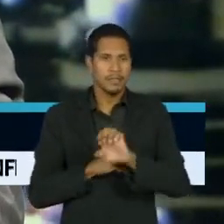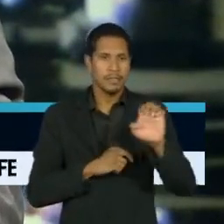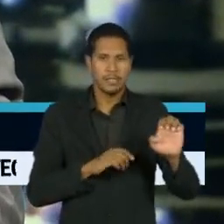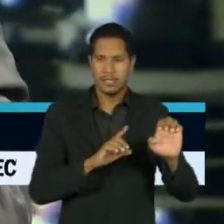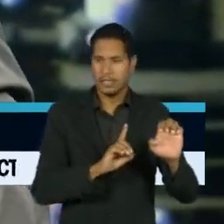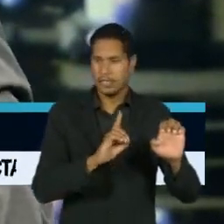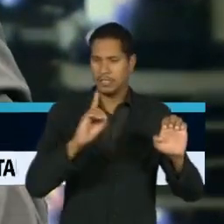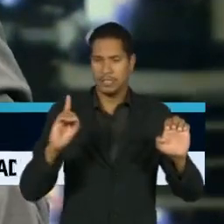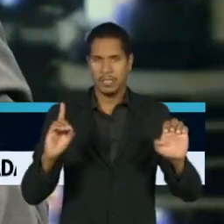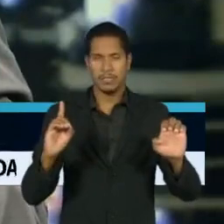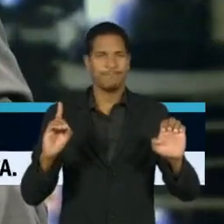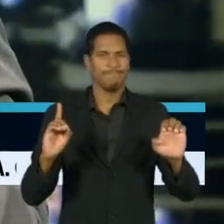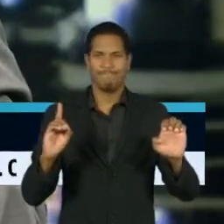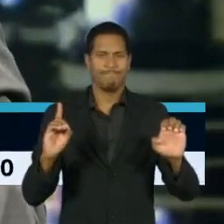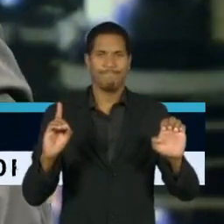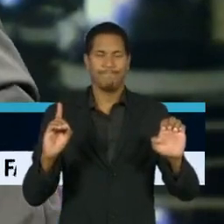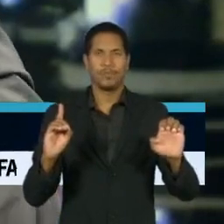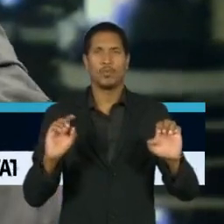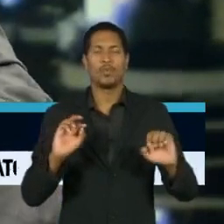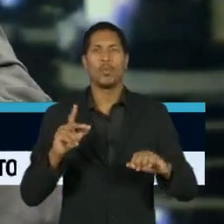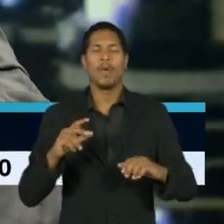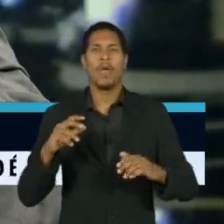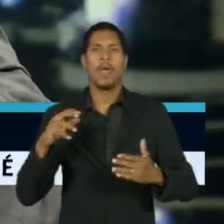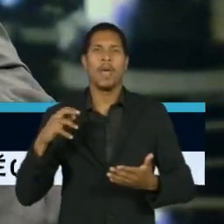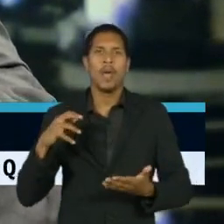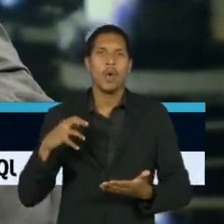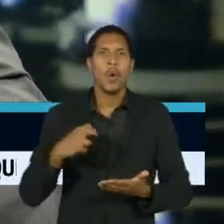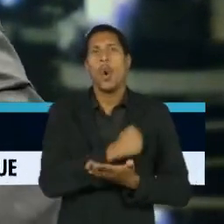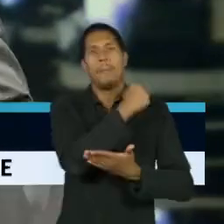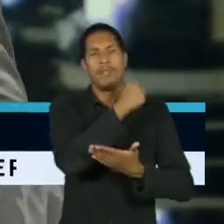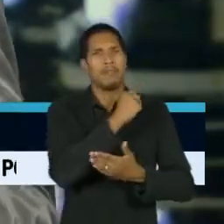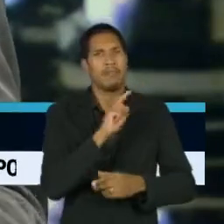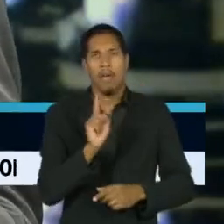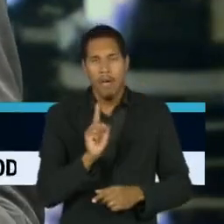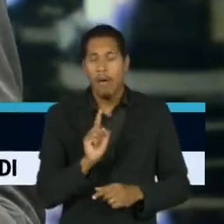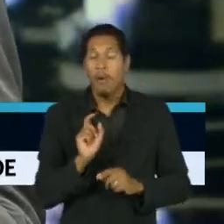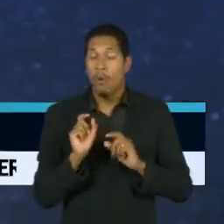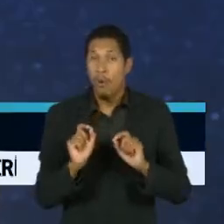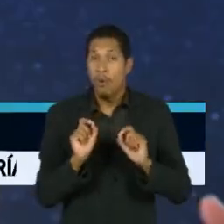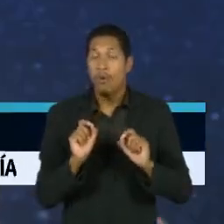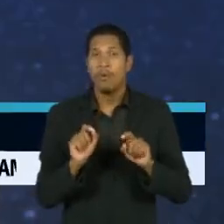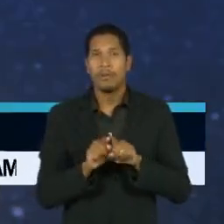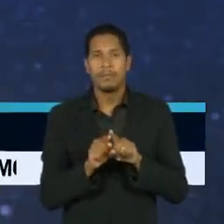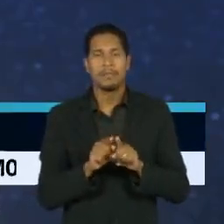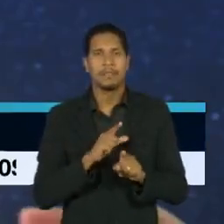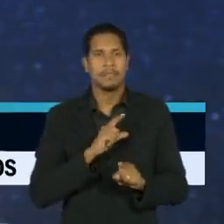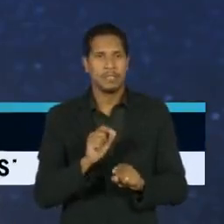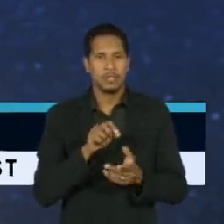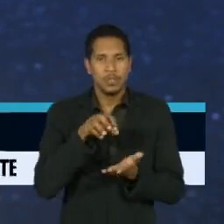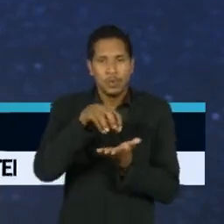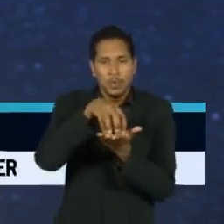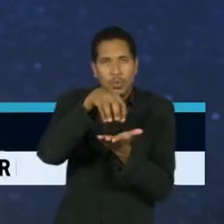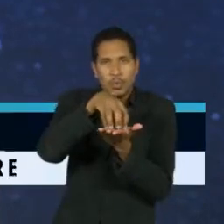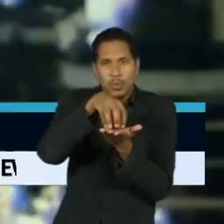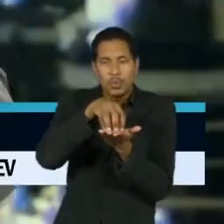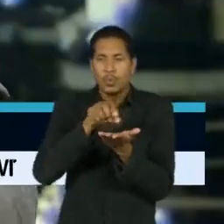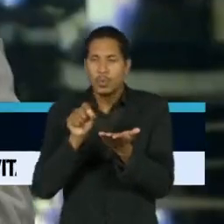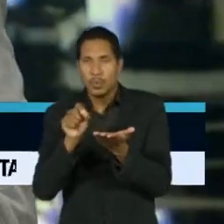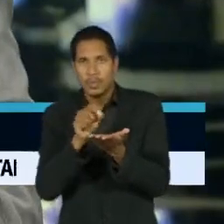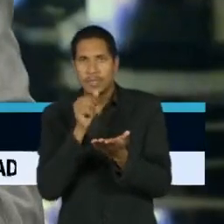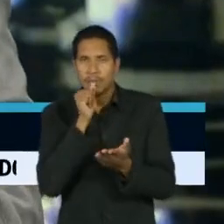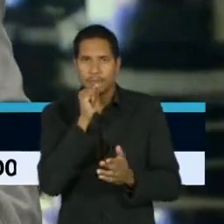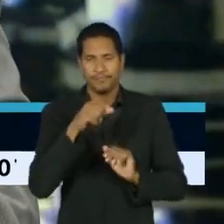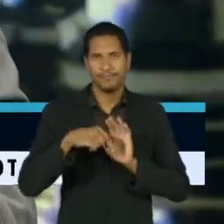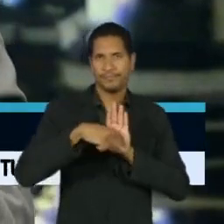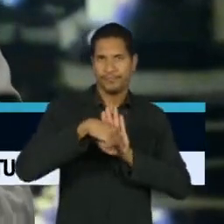não são riscos de você dar golpes são riscos de você Hero de instituições como ele por exemplo no caso do